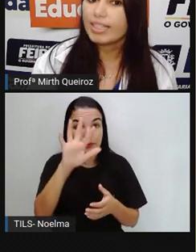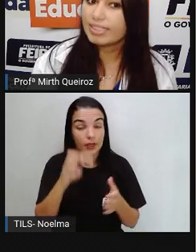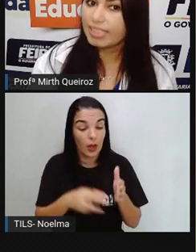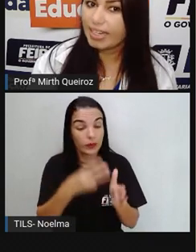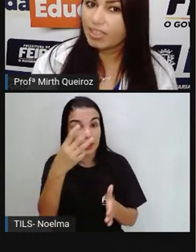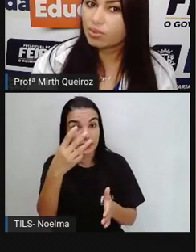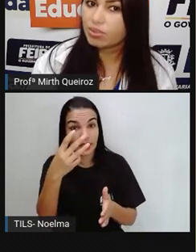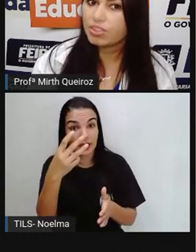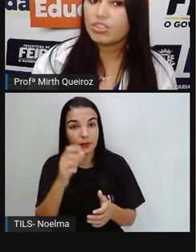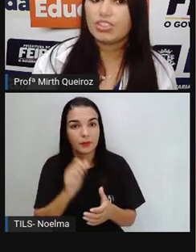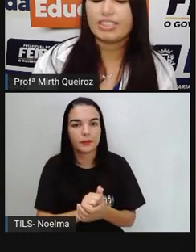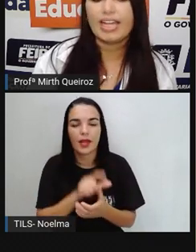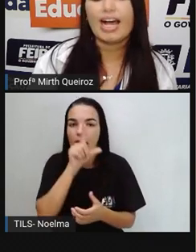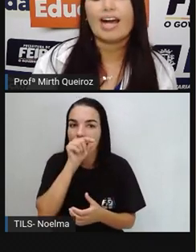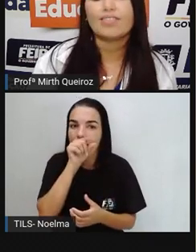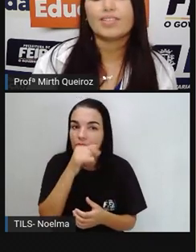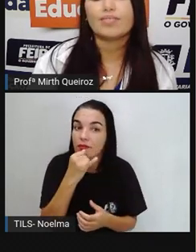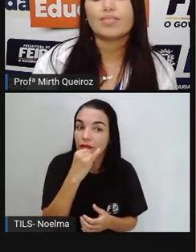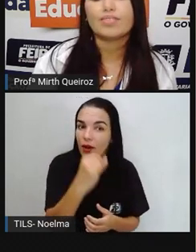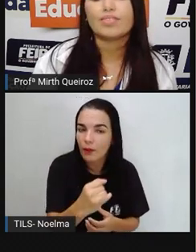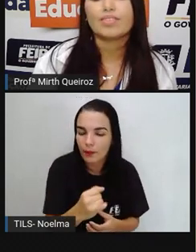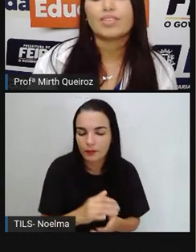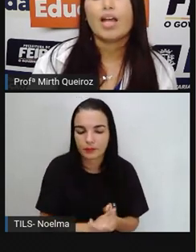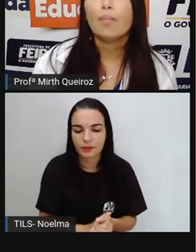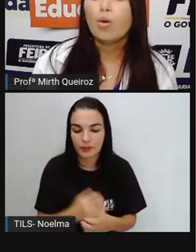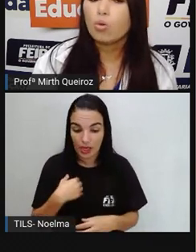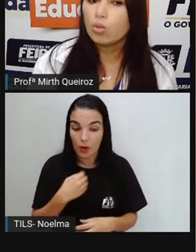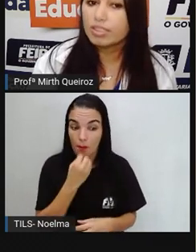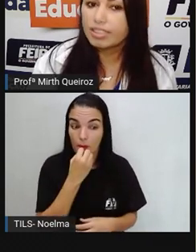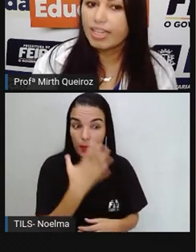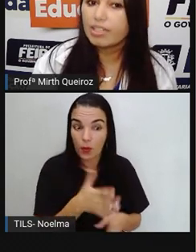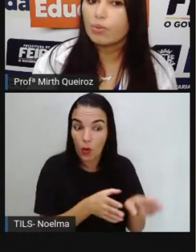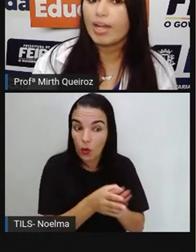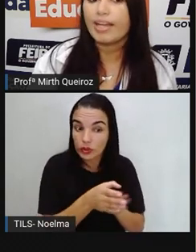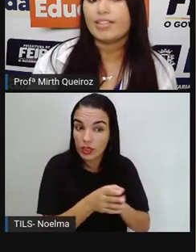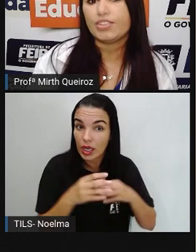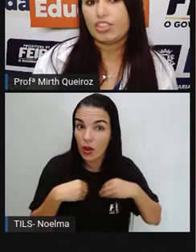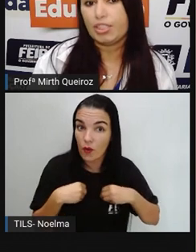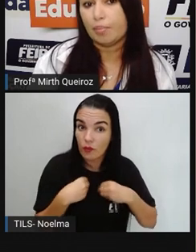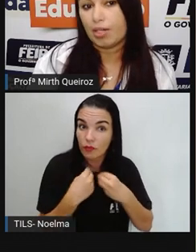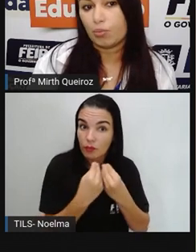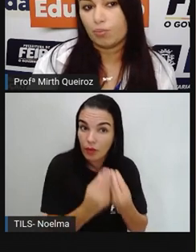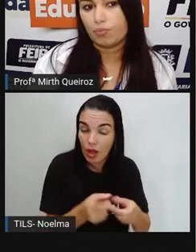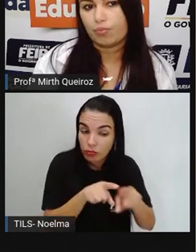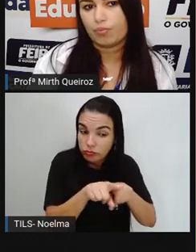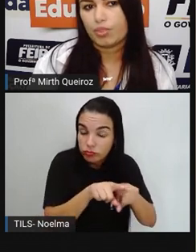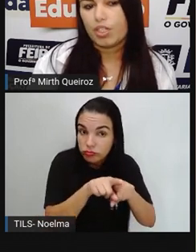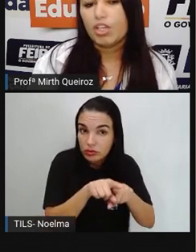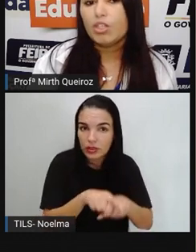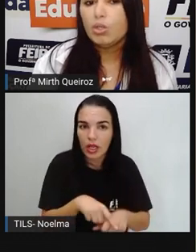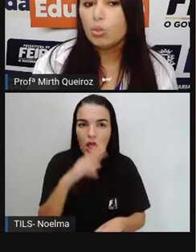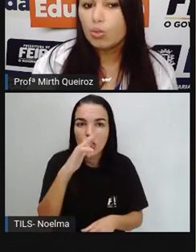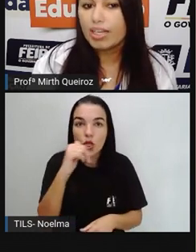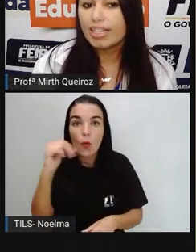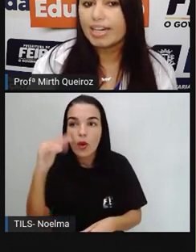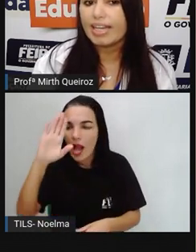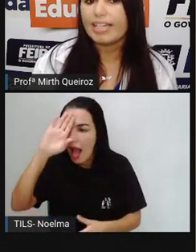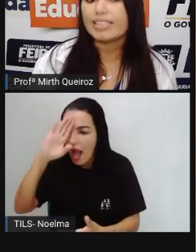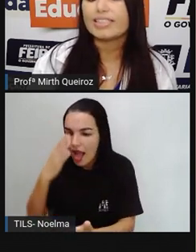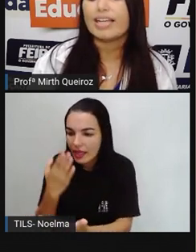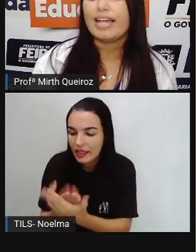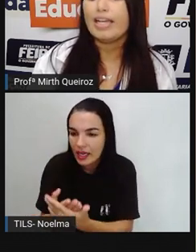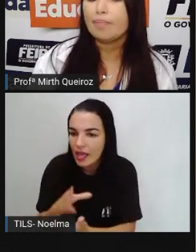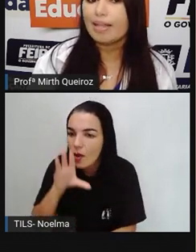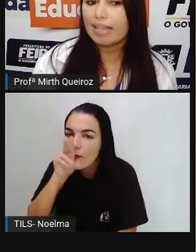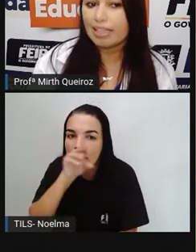O terceiro, disse a ave: "Bom conselho é de irmão. Nunca